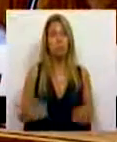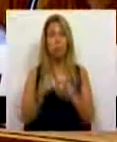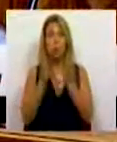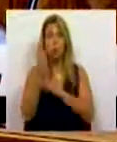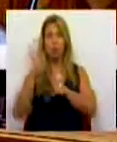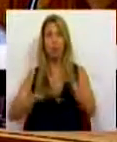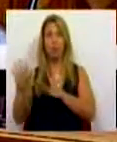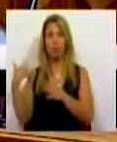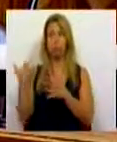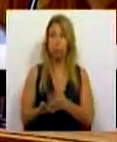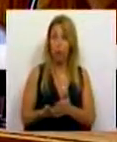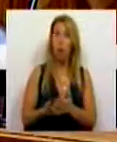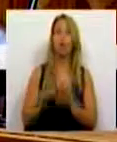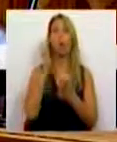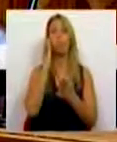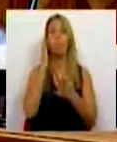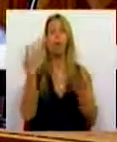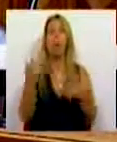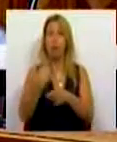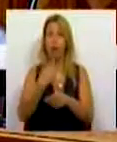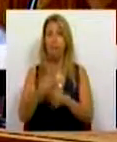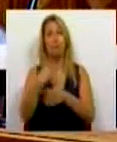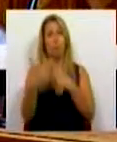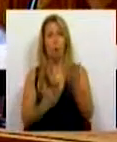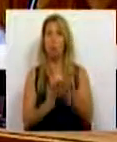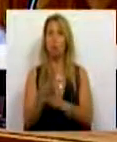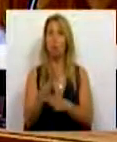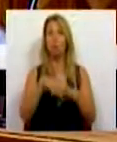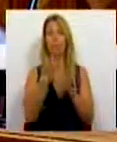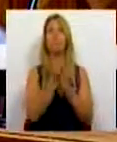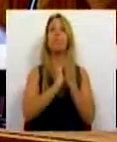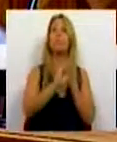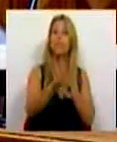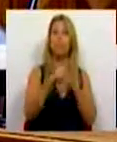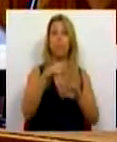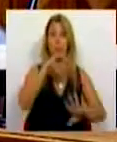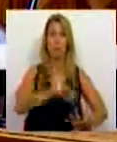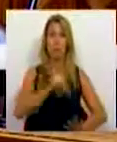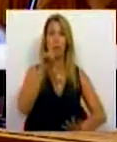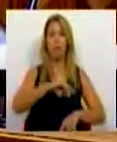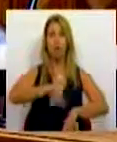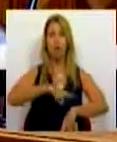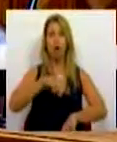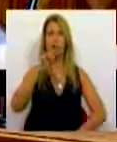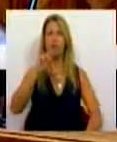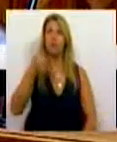já fizemos e continua a ser feito em termos da reposição salarial das 35 horas e não